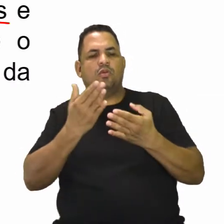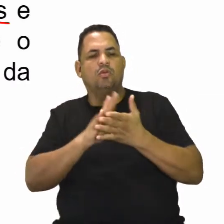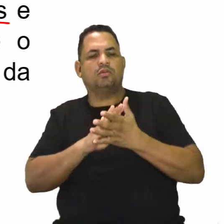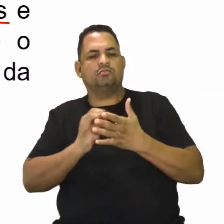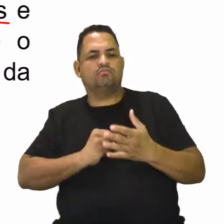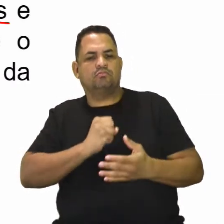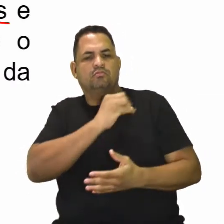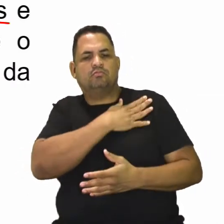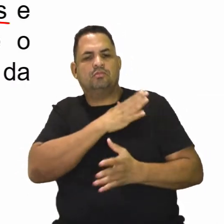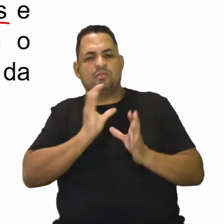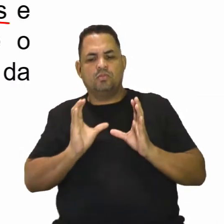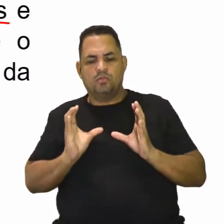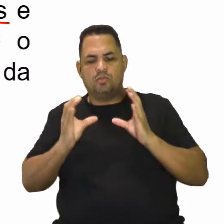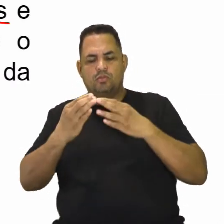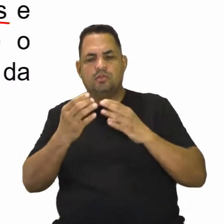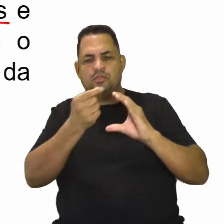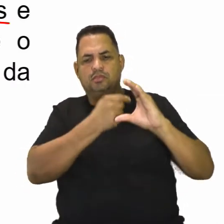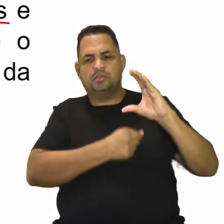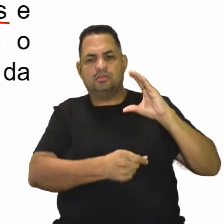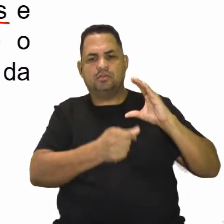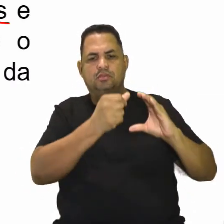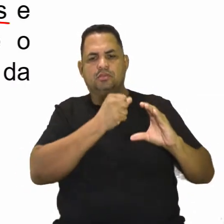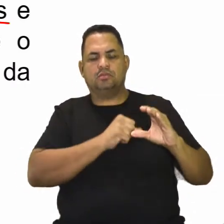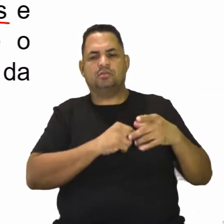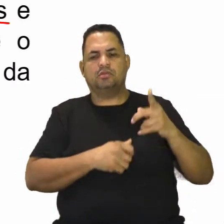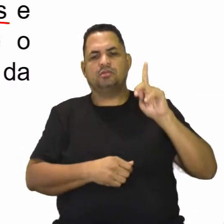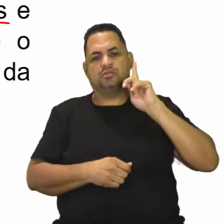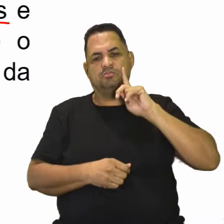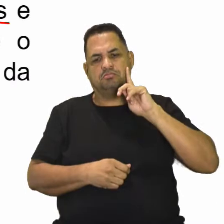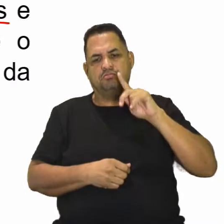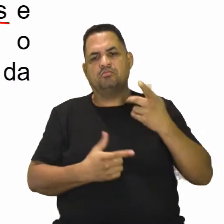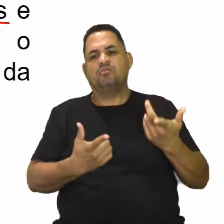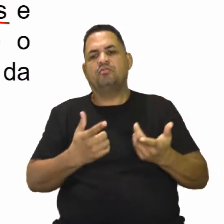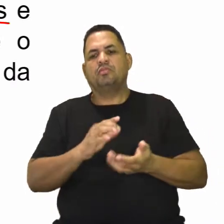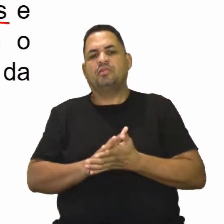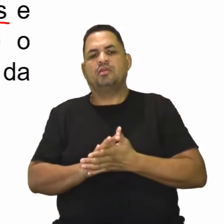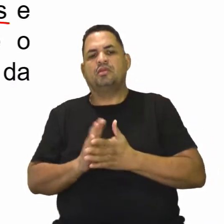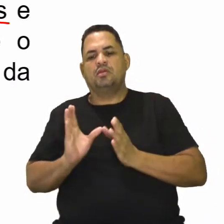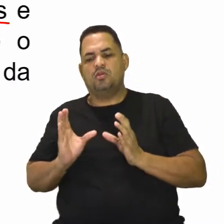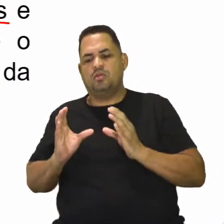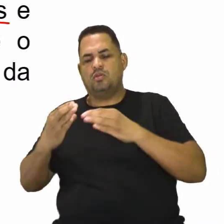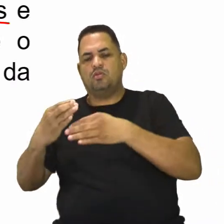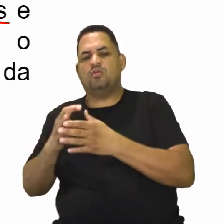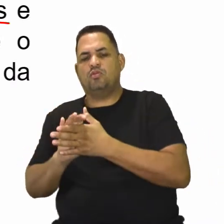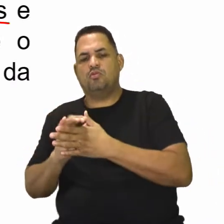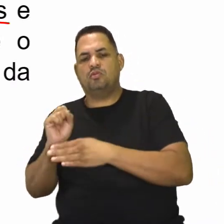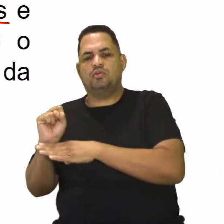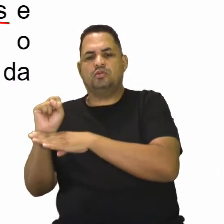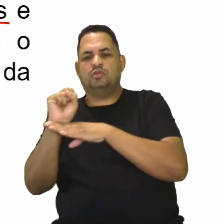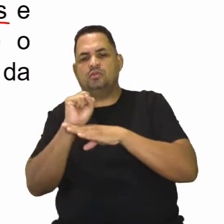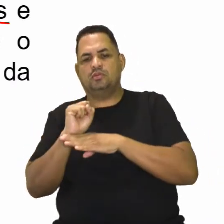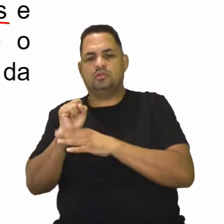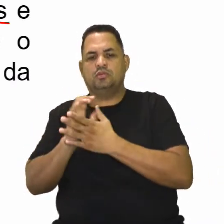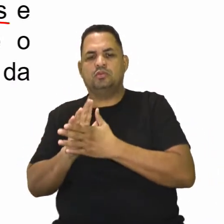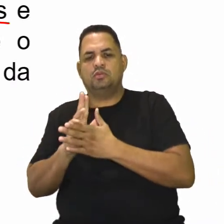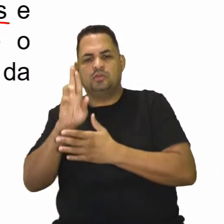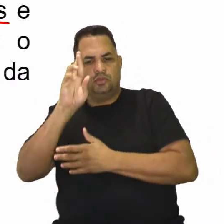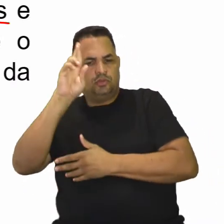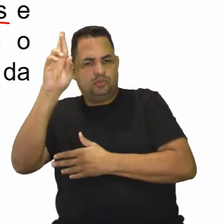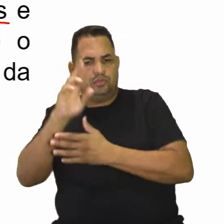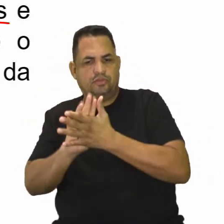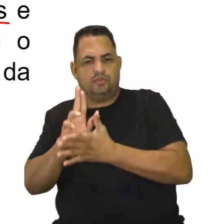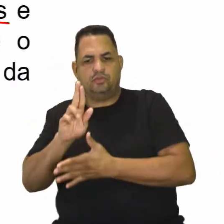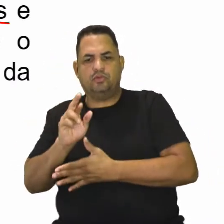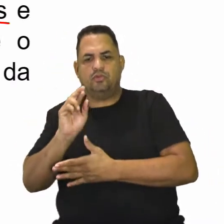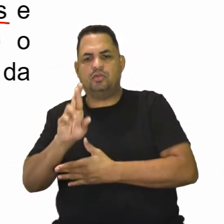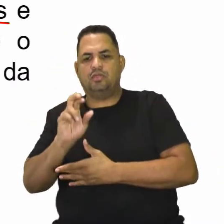o bloco capitalista, que era liderado pelos Estados Unidos, e o socialista, que era dirigido pela